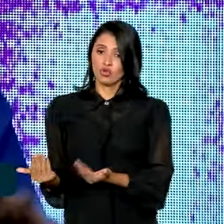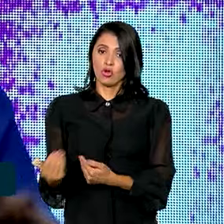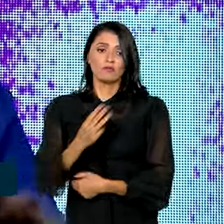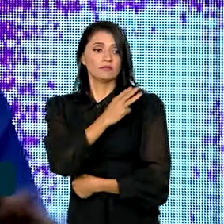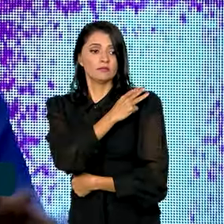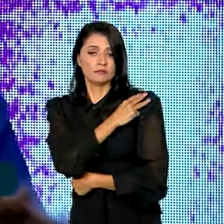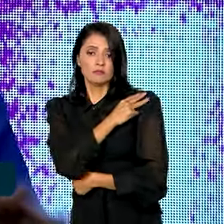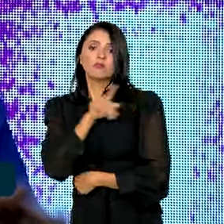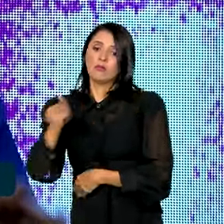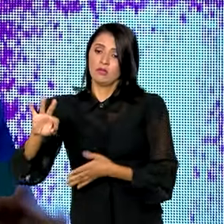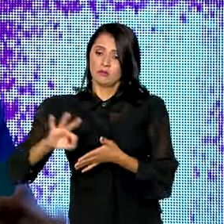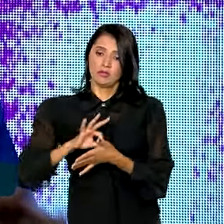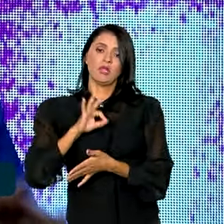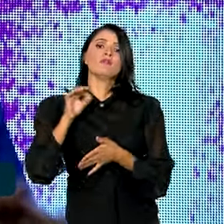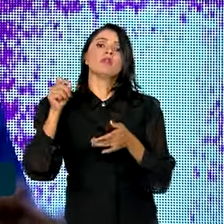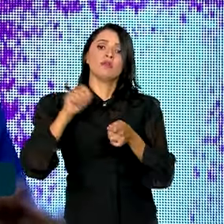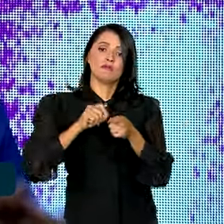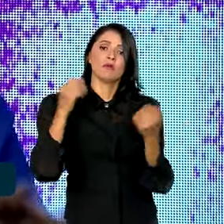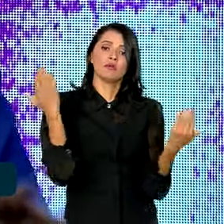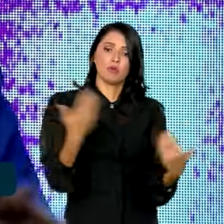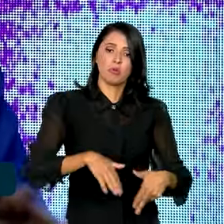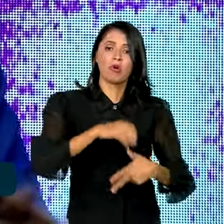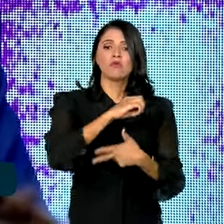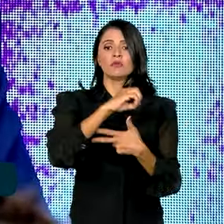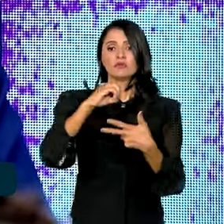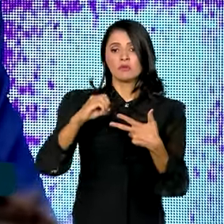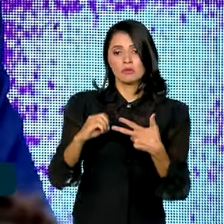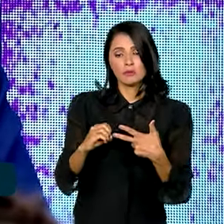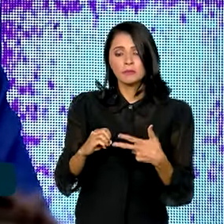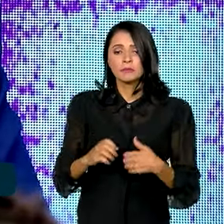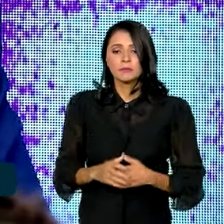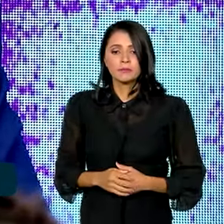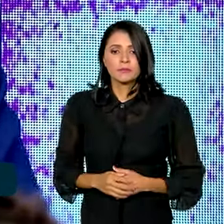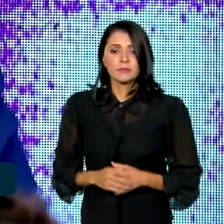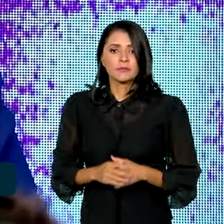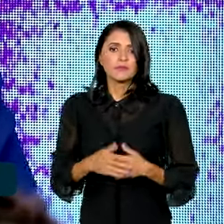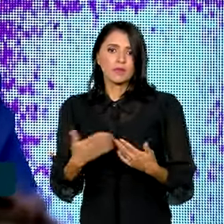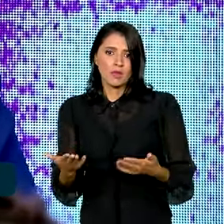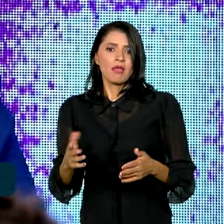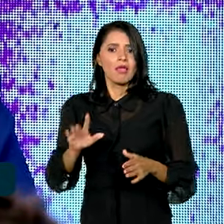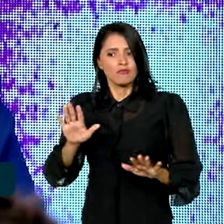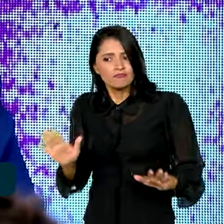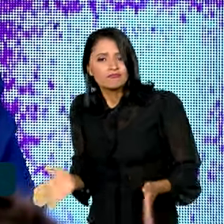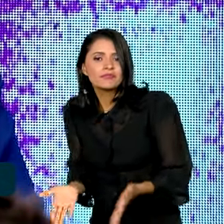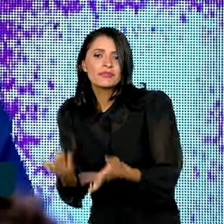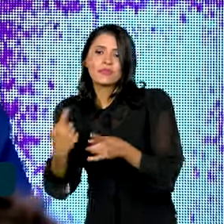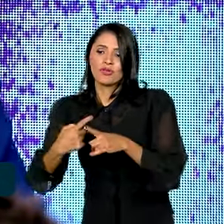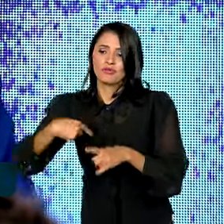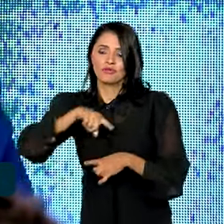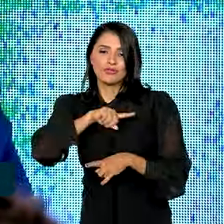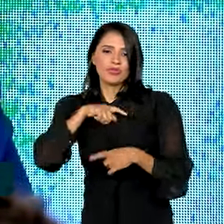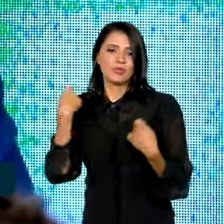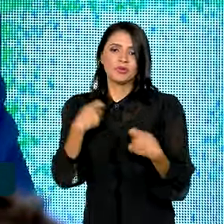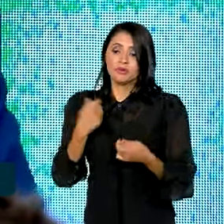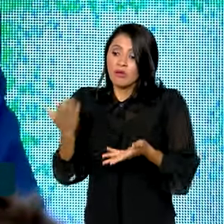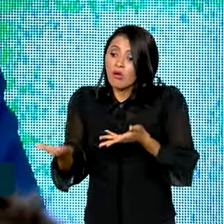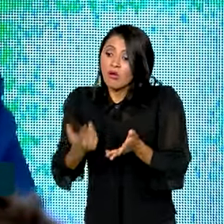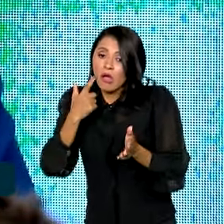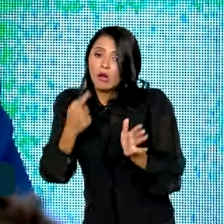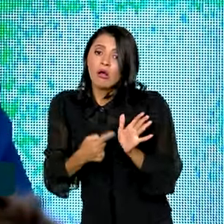médio faça a prova do Enem, mas é mais um estímulo, porque nós precisamos convencer e